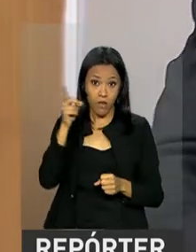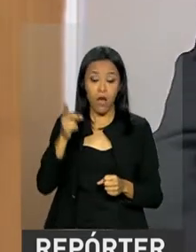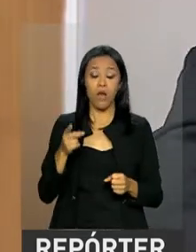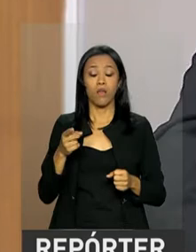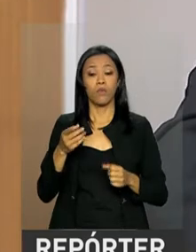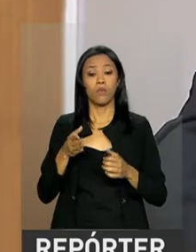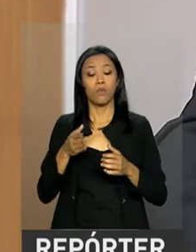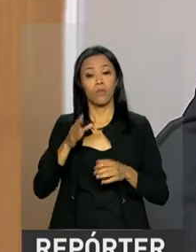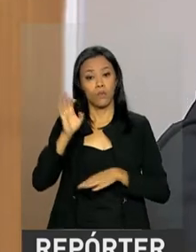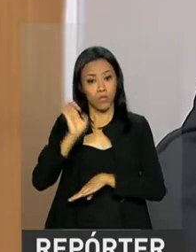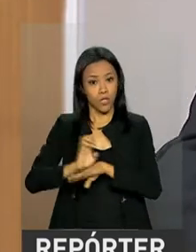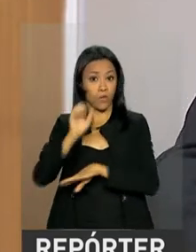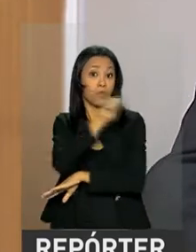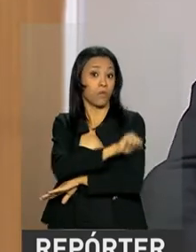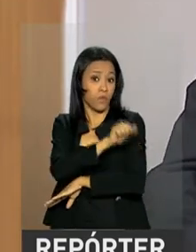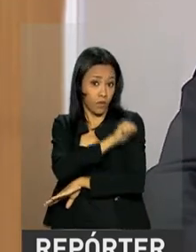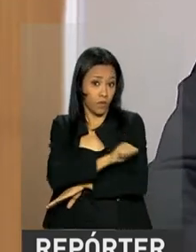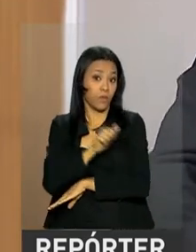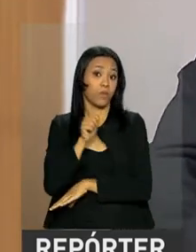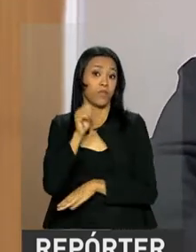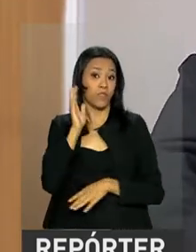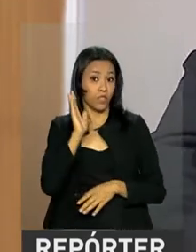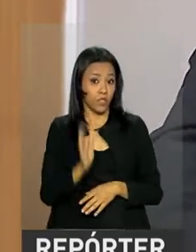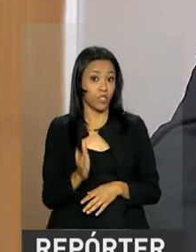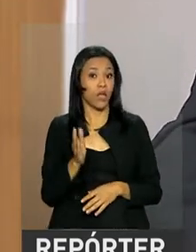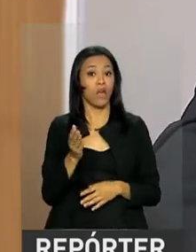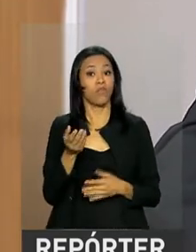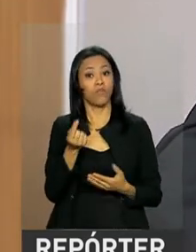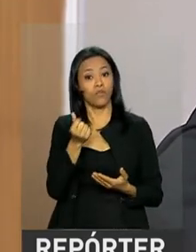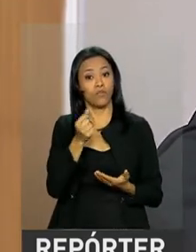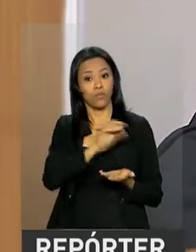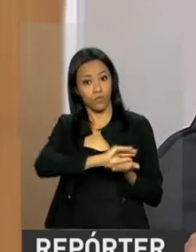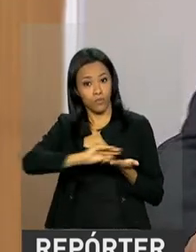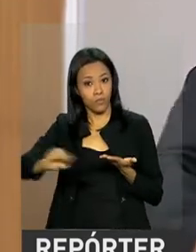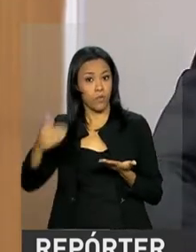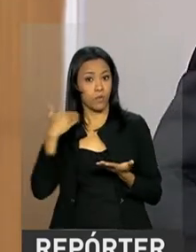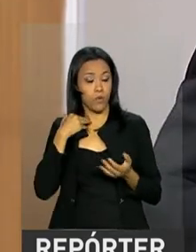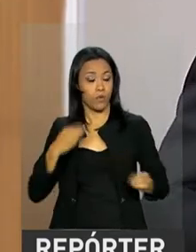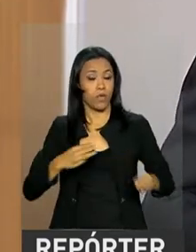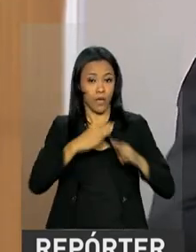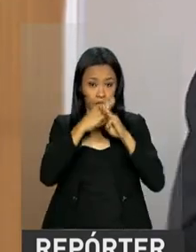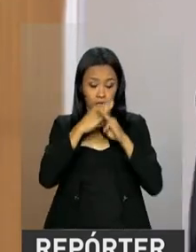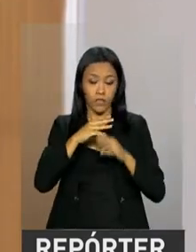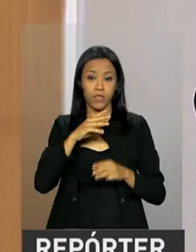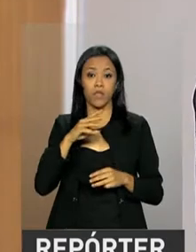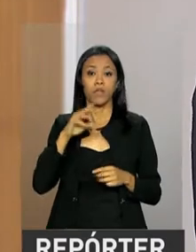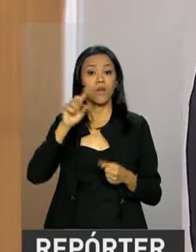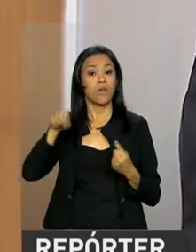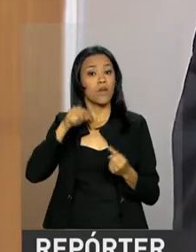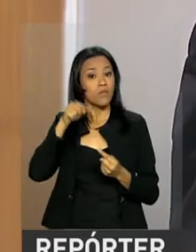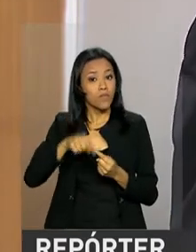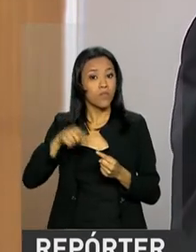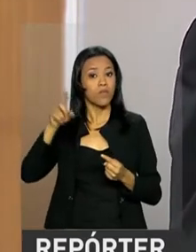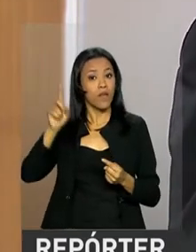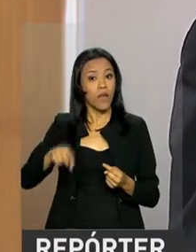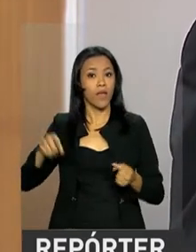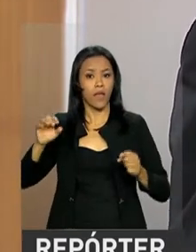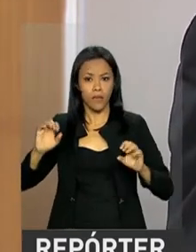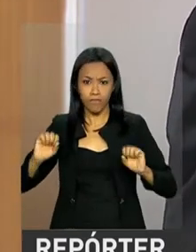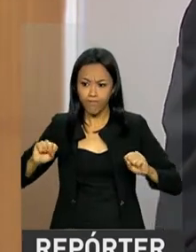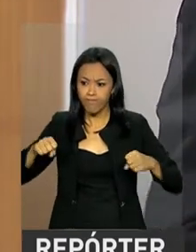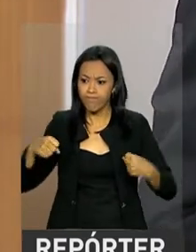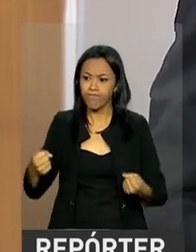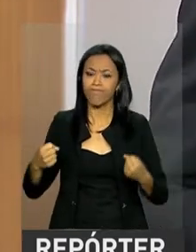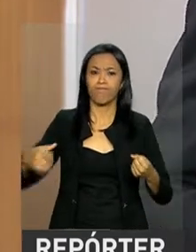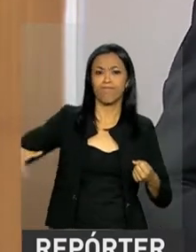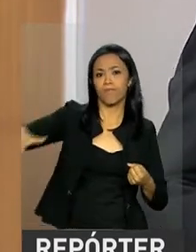obra que também foi financiada pela Caixa Econômica Federal e que busca a revitalização do centro do Rio de